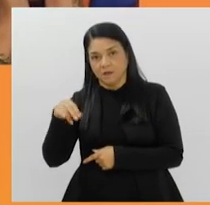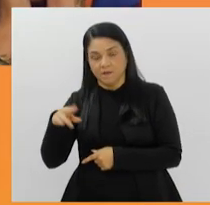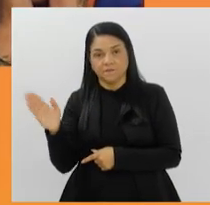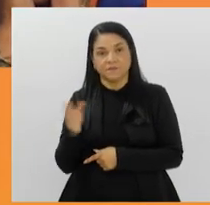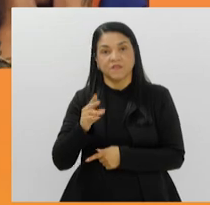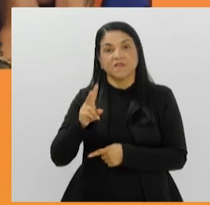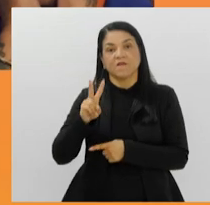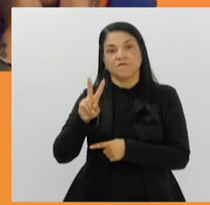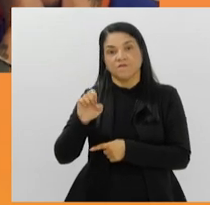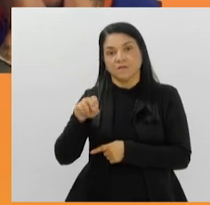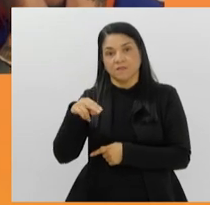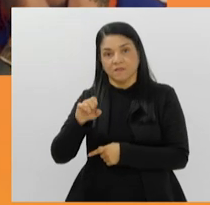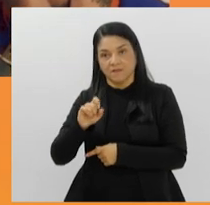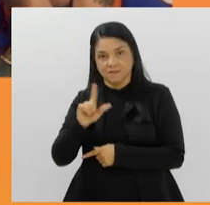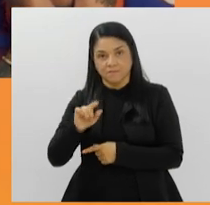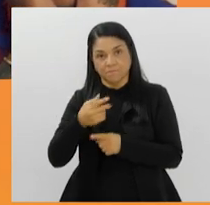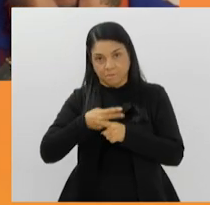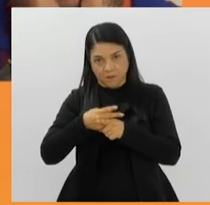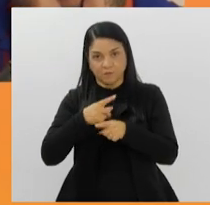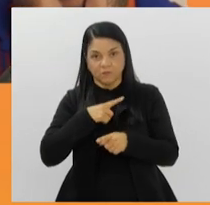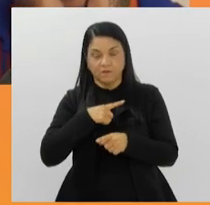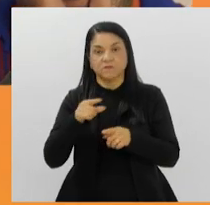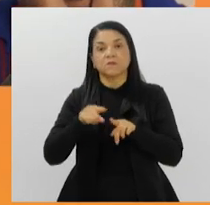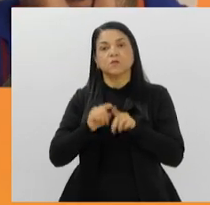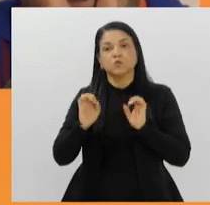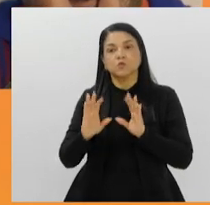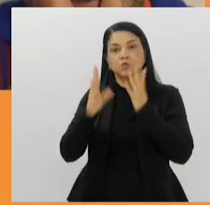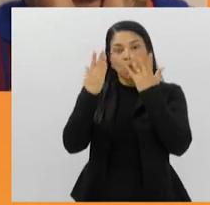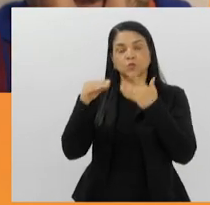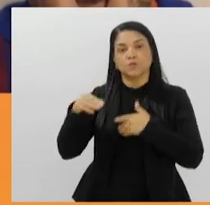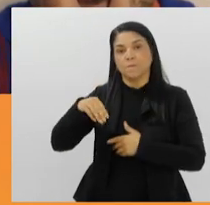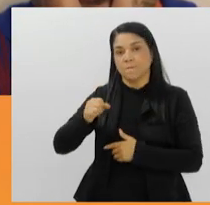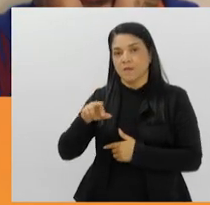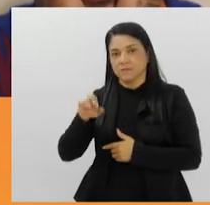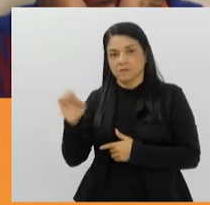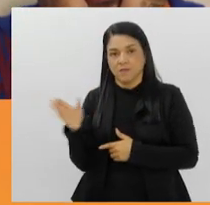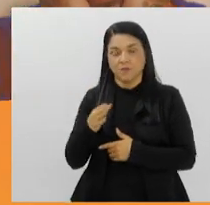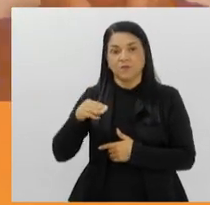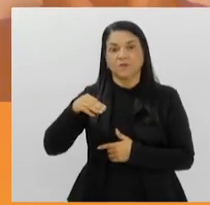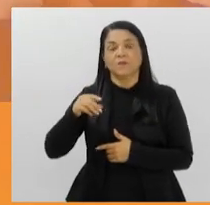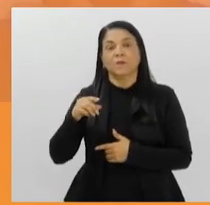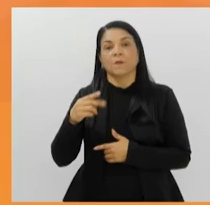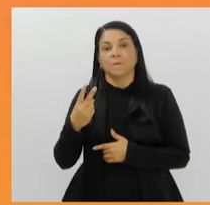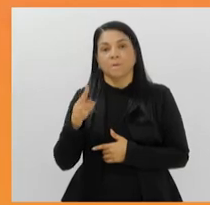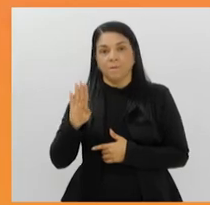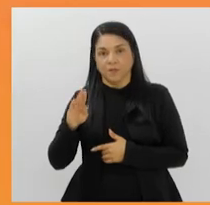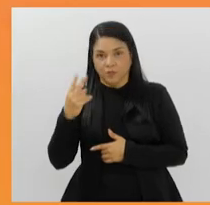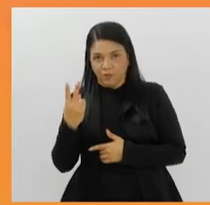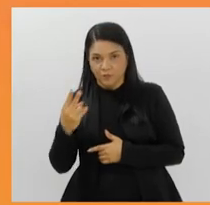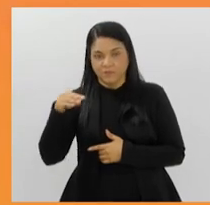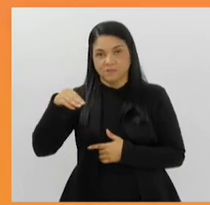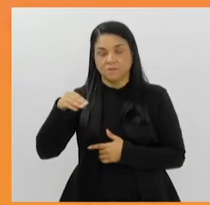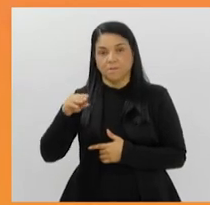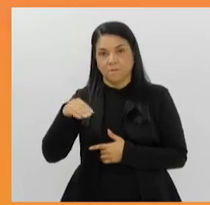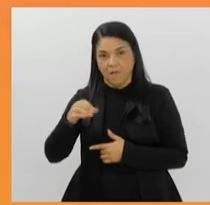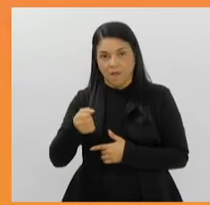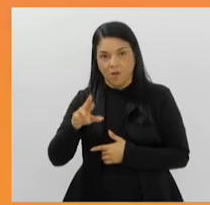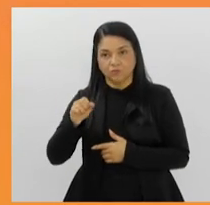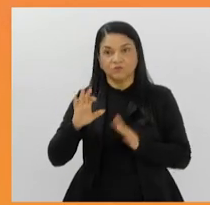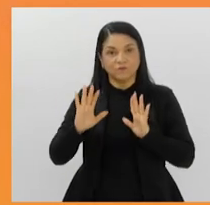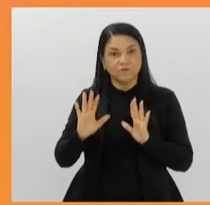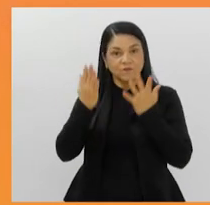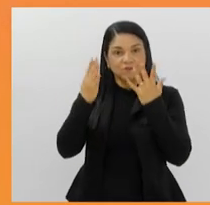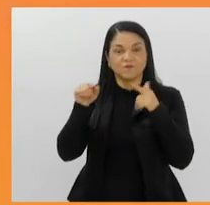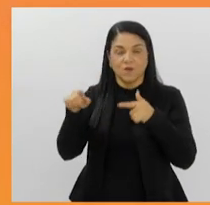Um show inédito de Marcelo D2 e Marcos Valle é só uma das atrações do Rio Jazz Fest, neste sábado